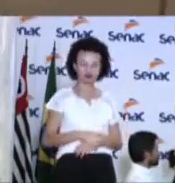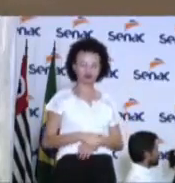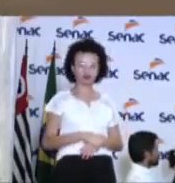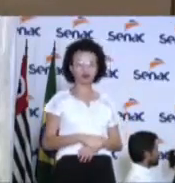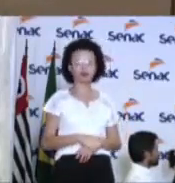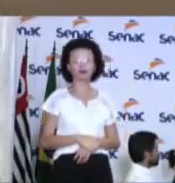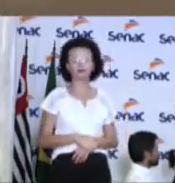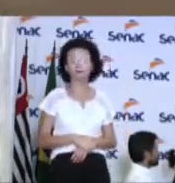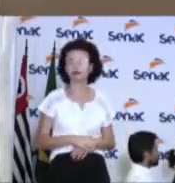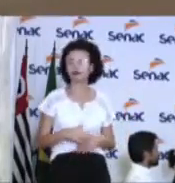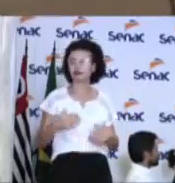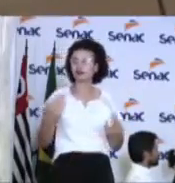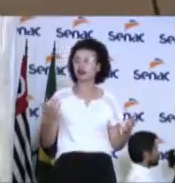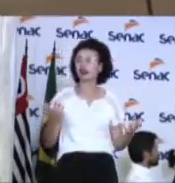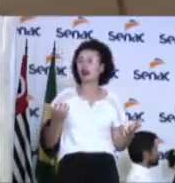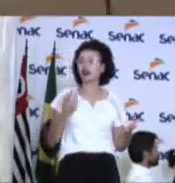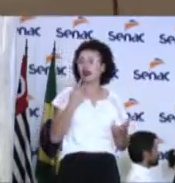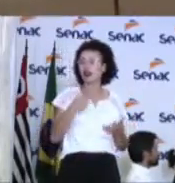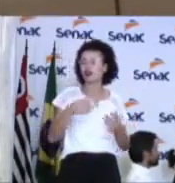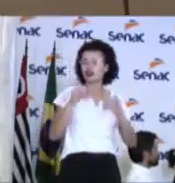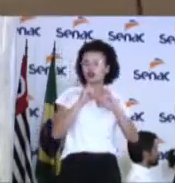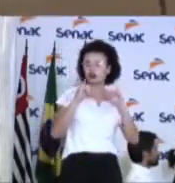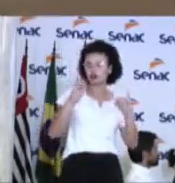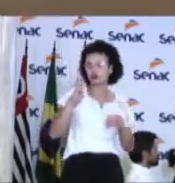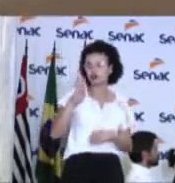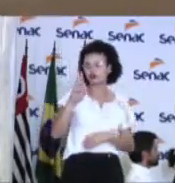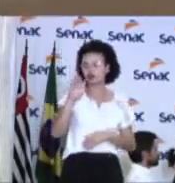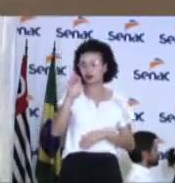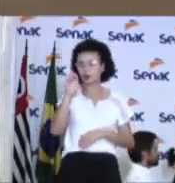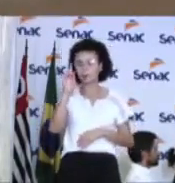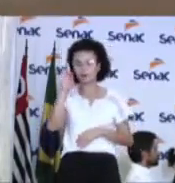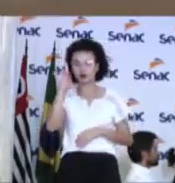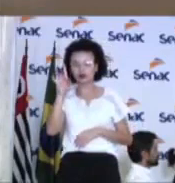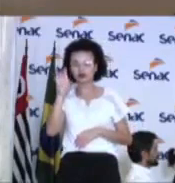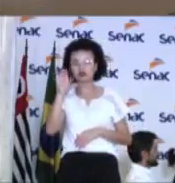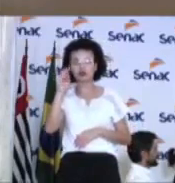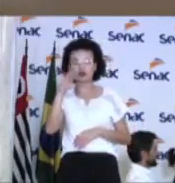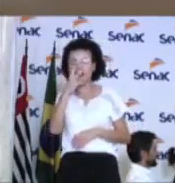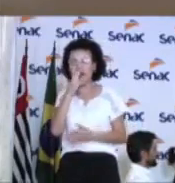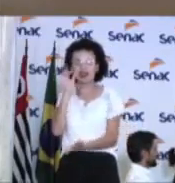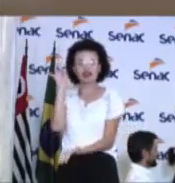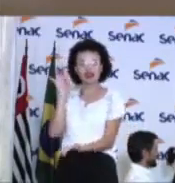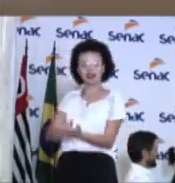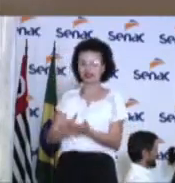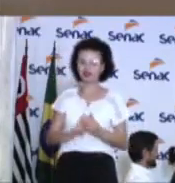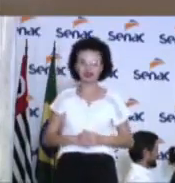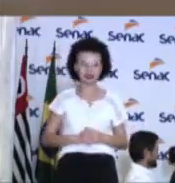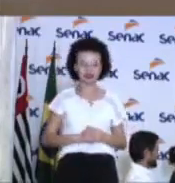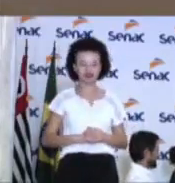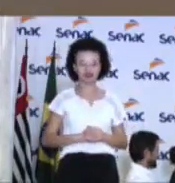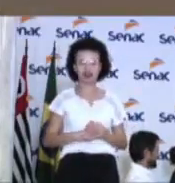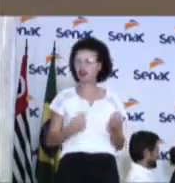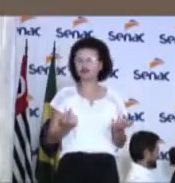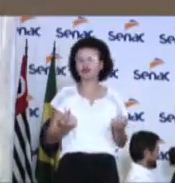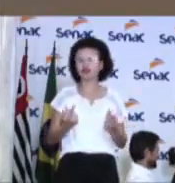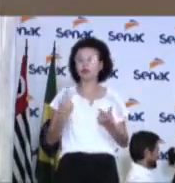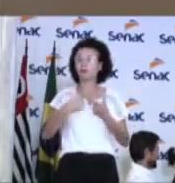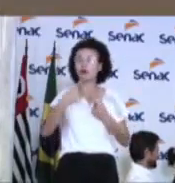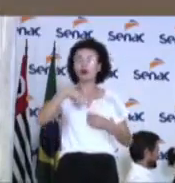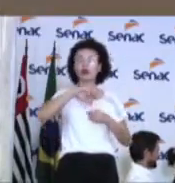Eu chamaria a nossa campanha de Branded Content Sincerão, né? Porque como o nosso